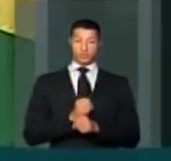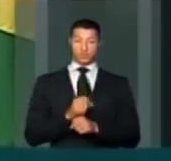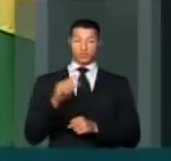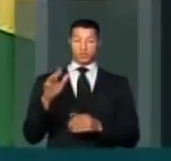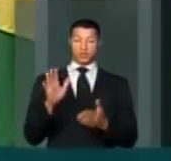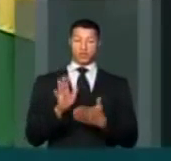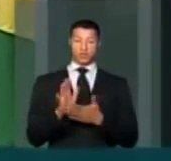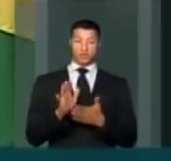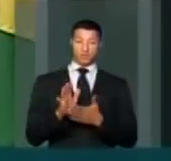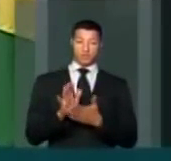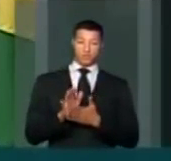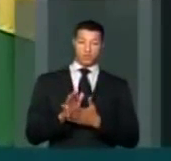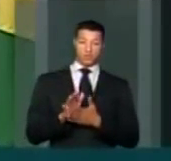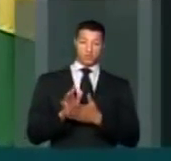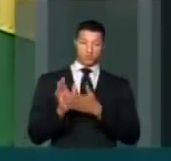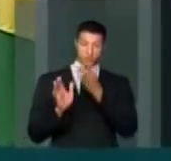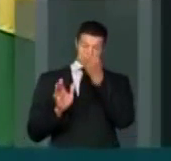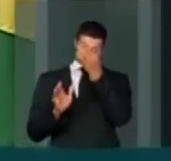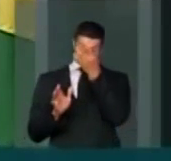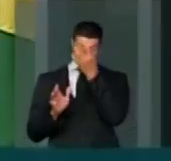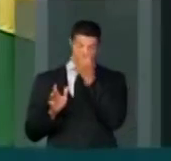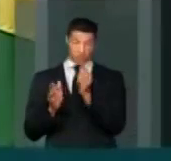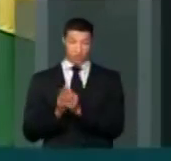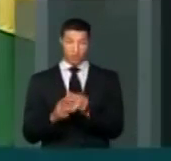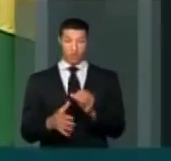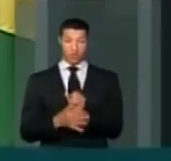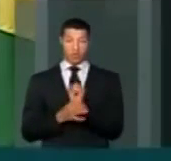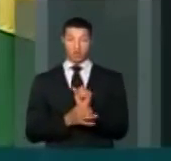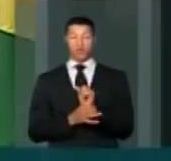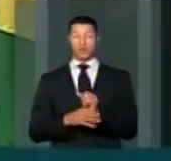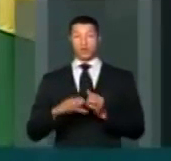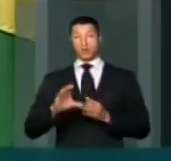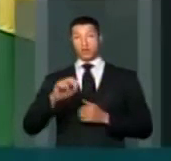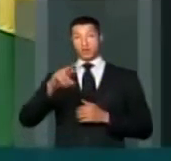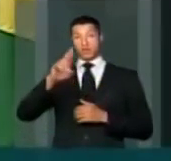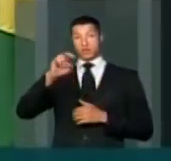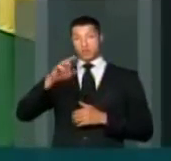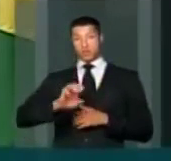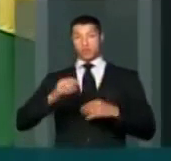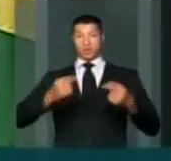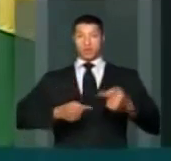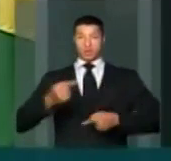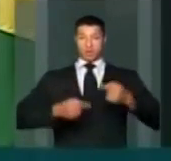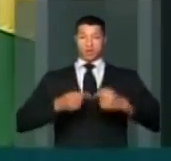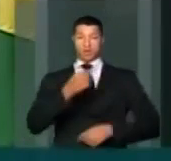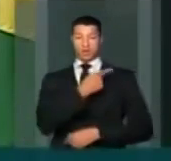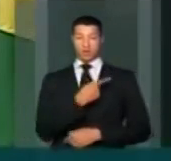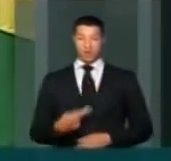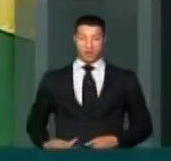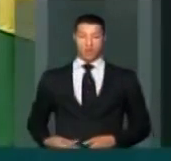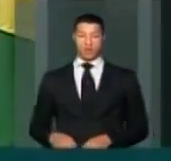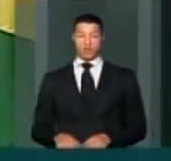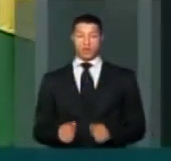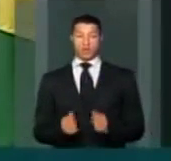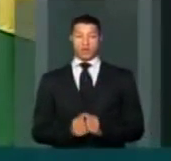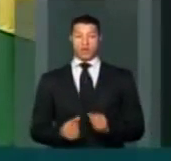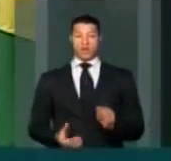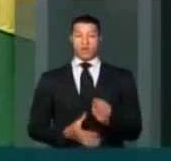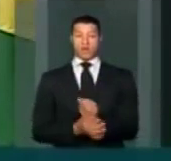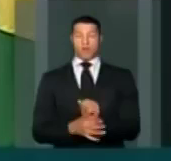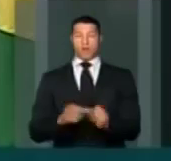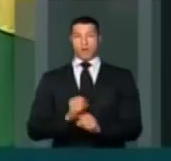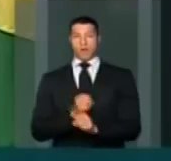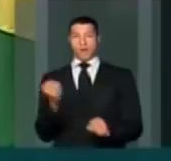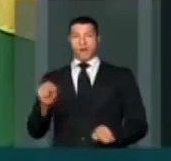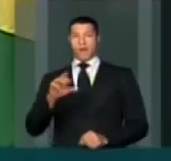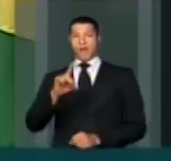são propostas que, em conteúdo e substância, configuram o cerne da reforma político-eleitoral, capaz de suplantar o